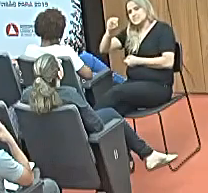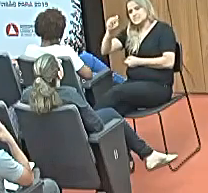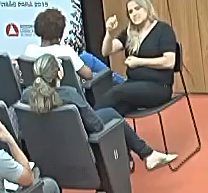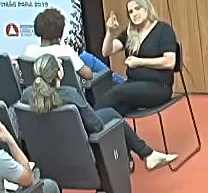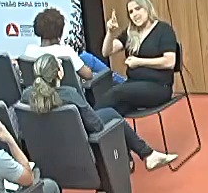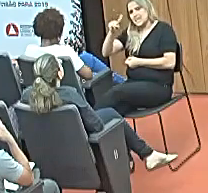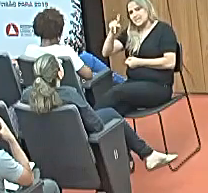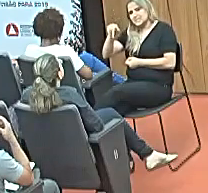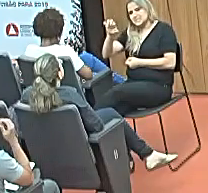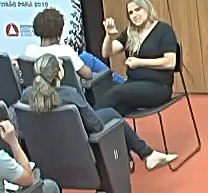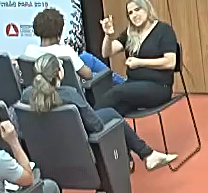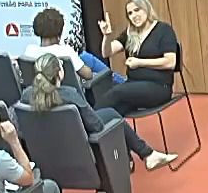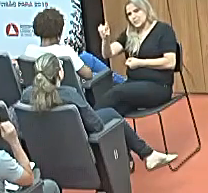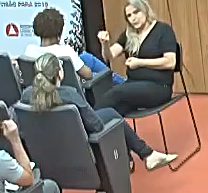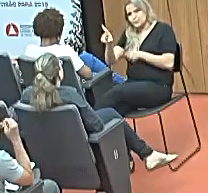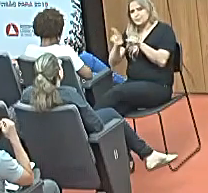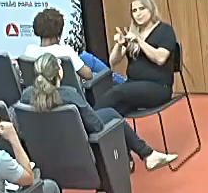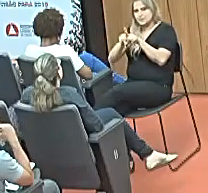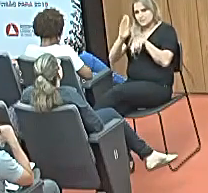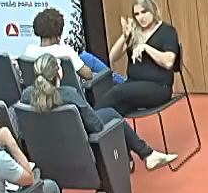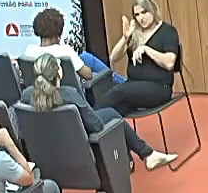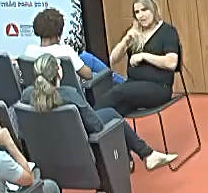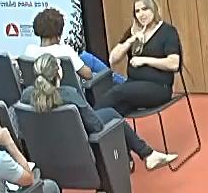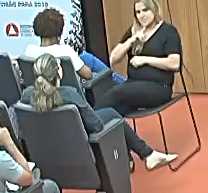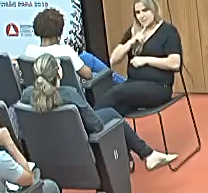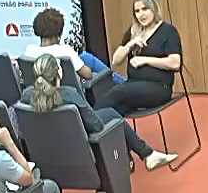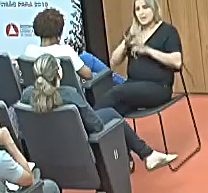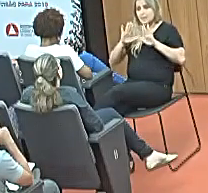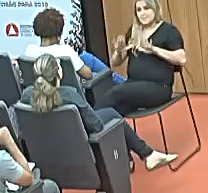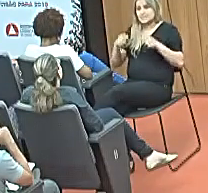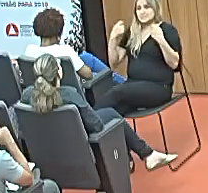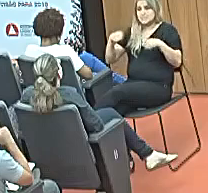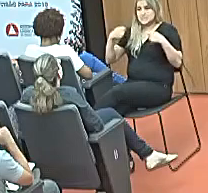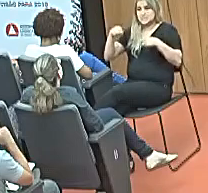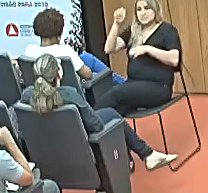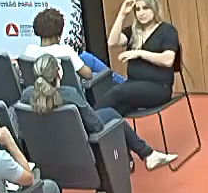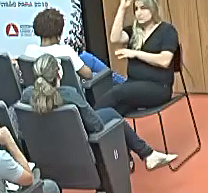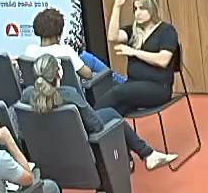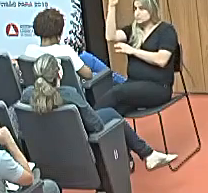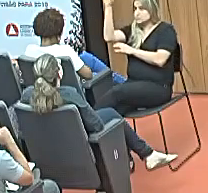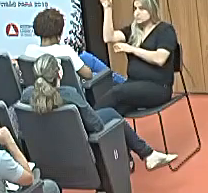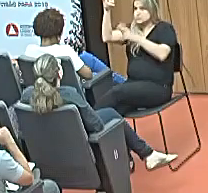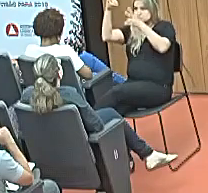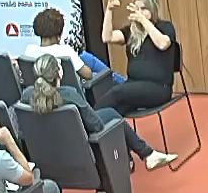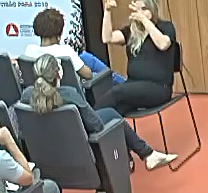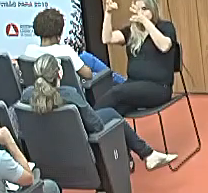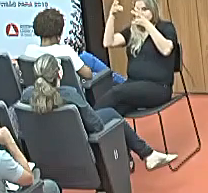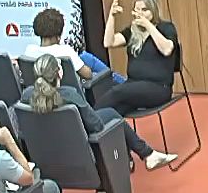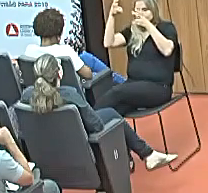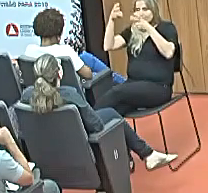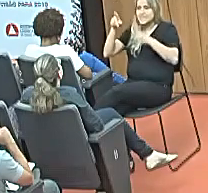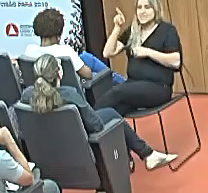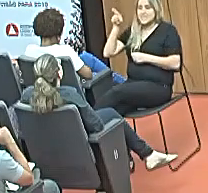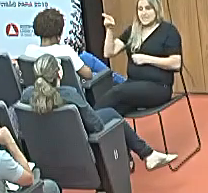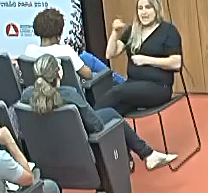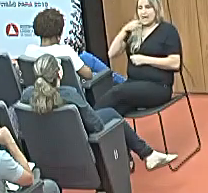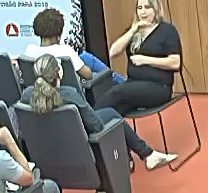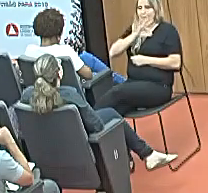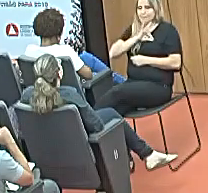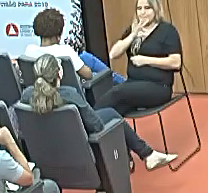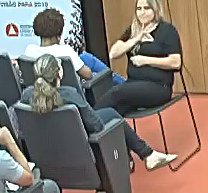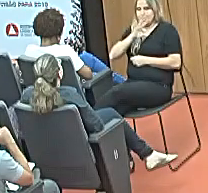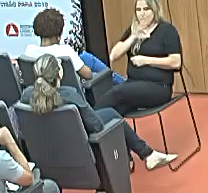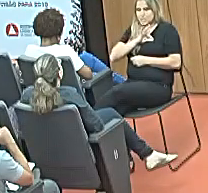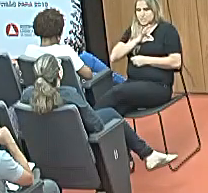instalação desses circuitos haja vista que as imagens serão transmitidas online nos 66 e da secretaria do estado de segurança